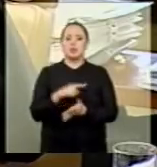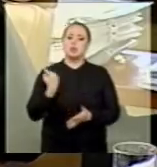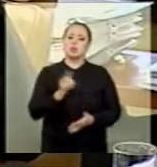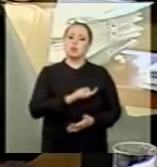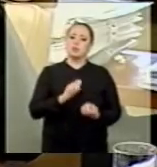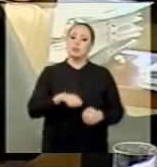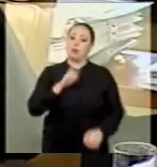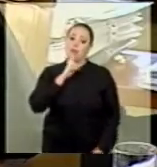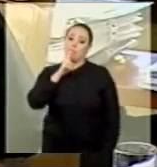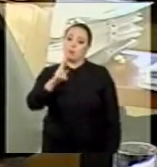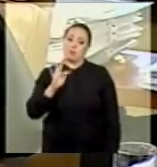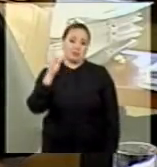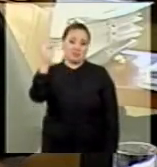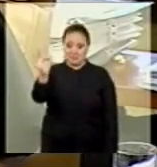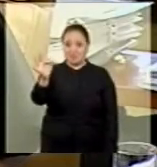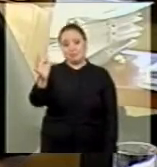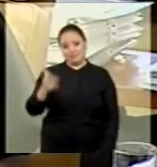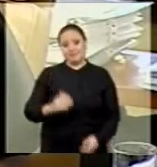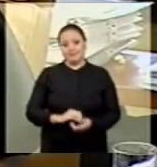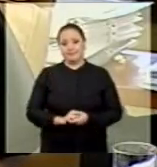que responder posteriormente.